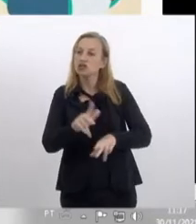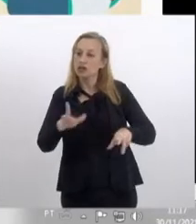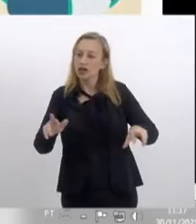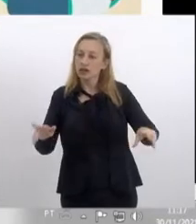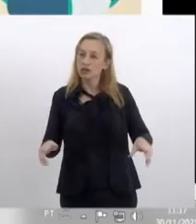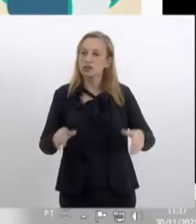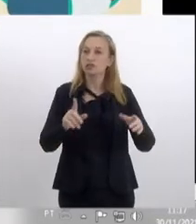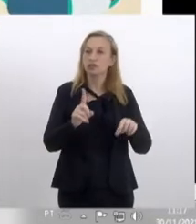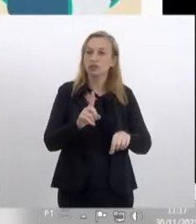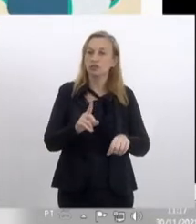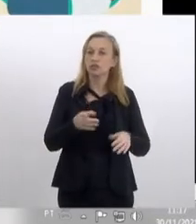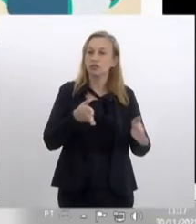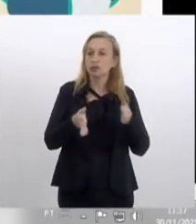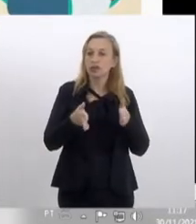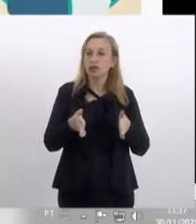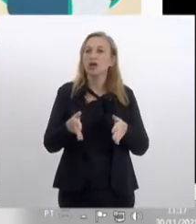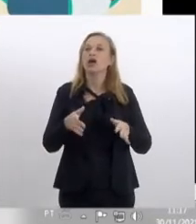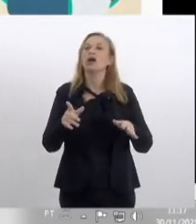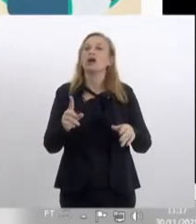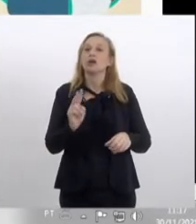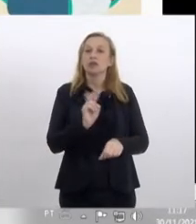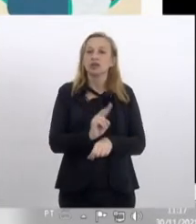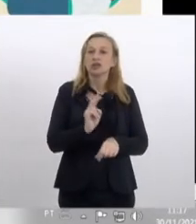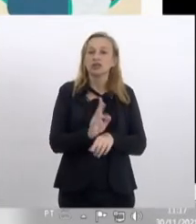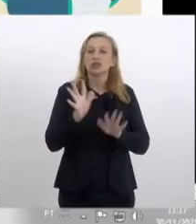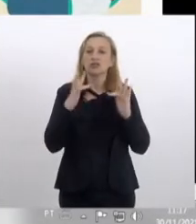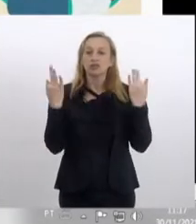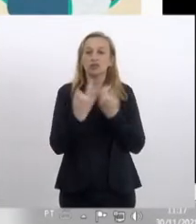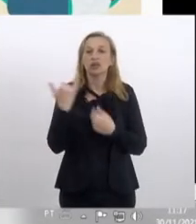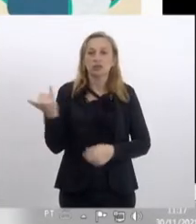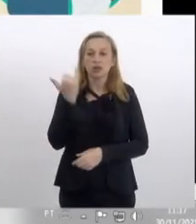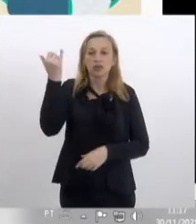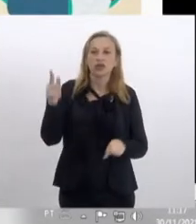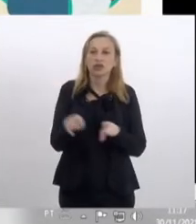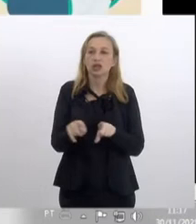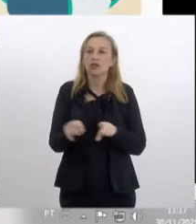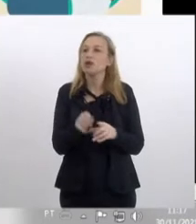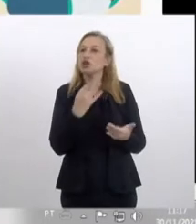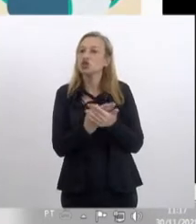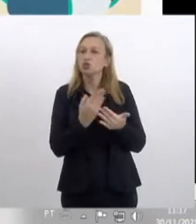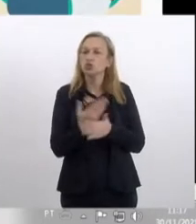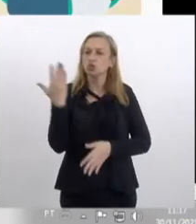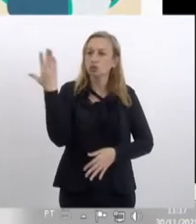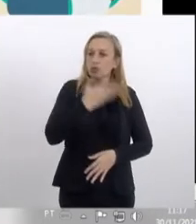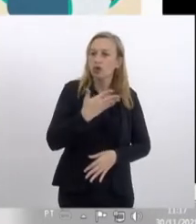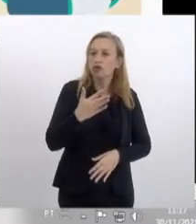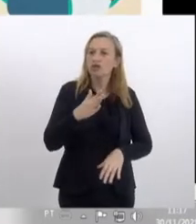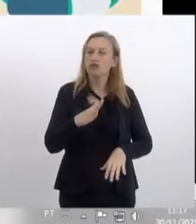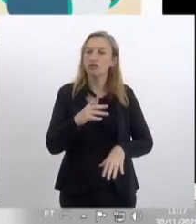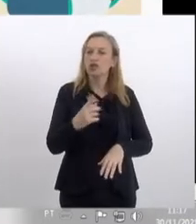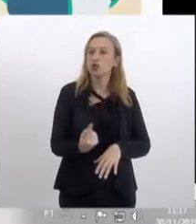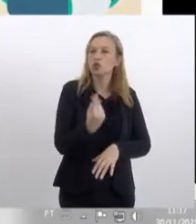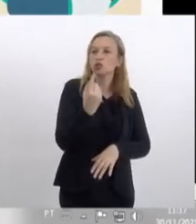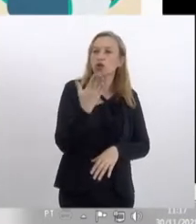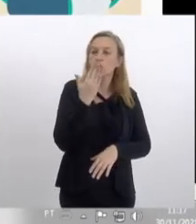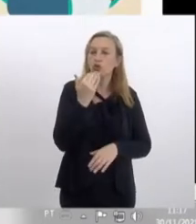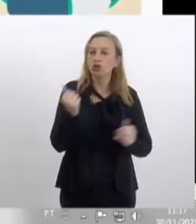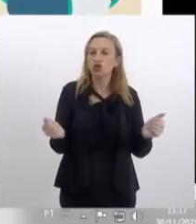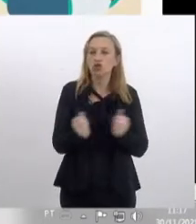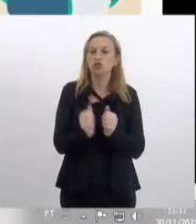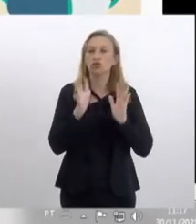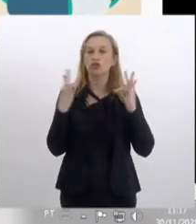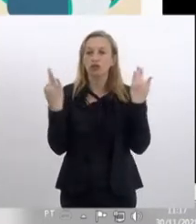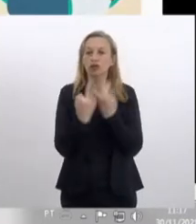eixos, né? A prevenção em família também é muito importante. Estudos comprovam que se você fizer pelo menos uma refeição em família, você